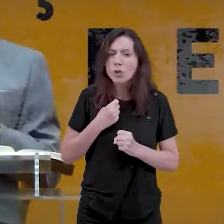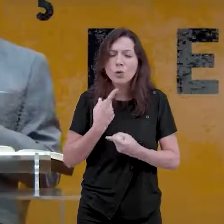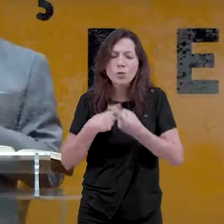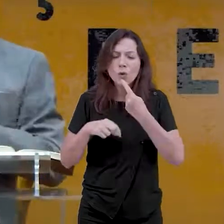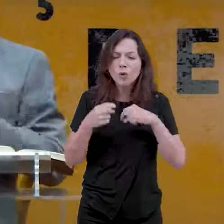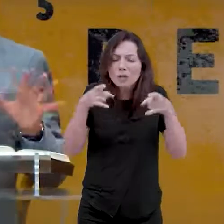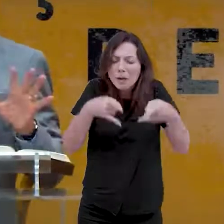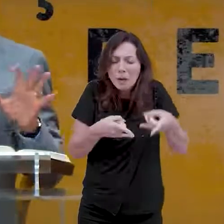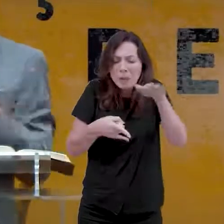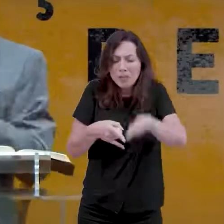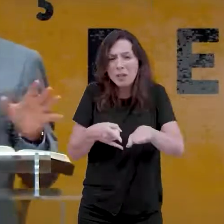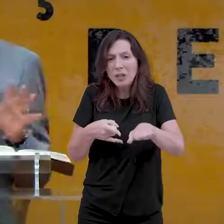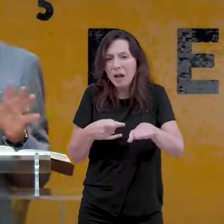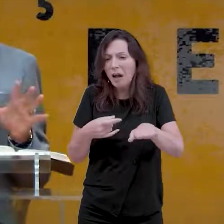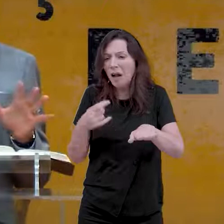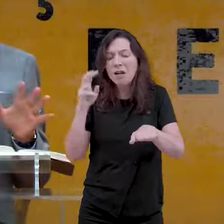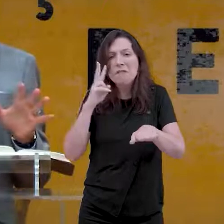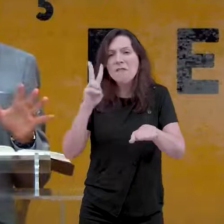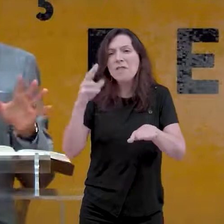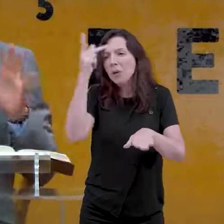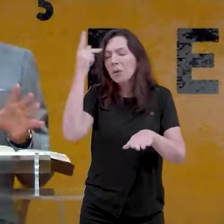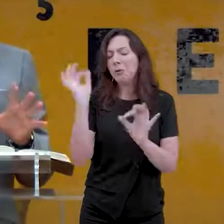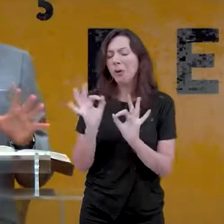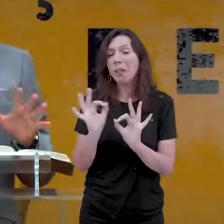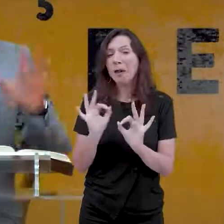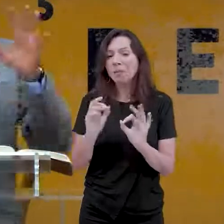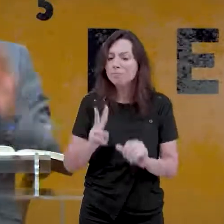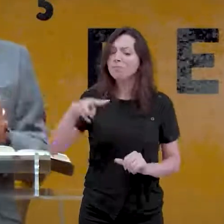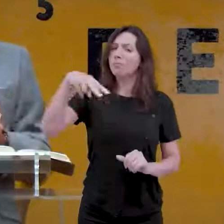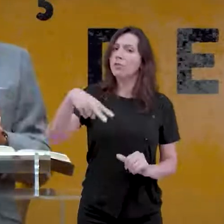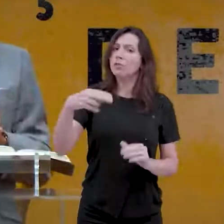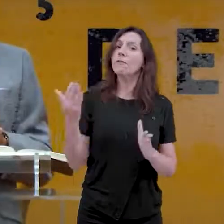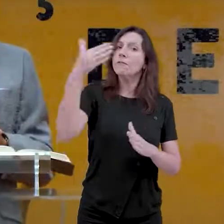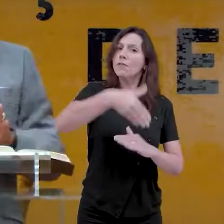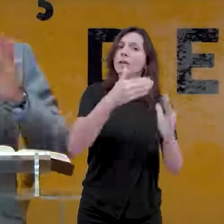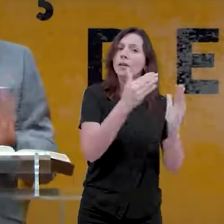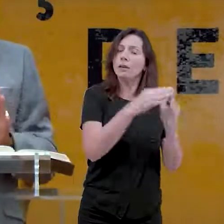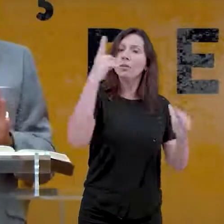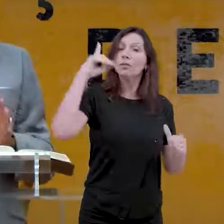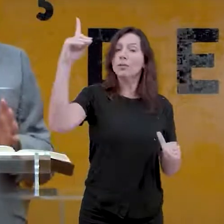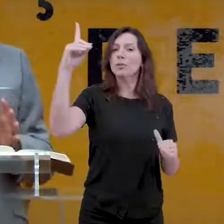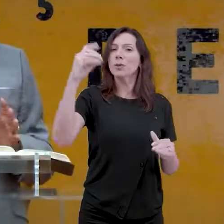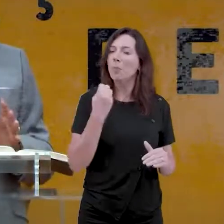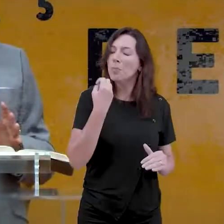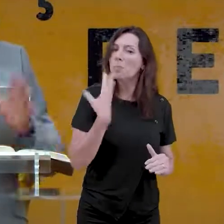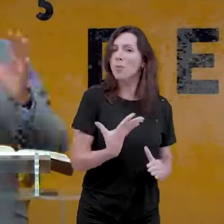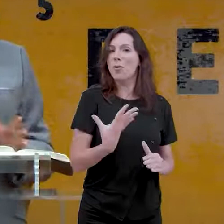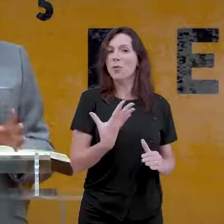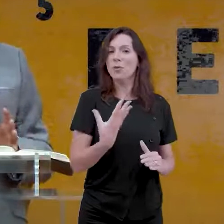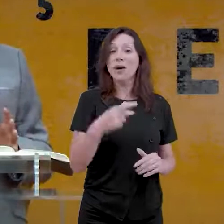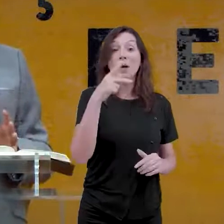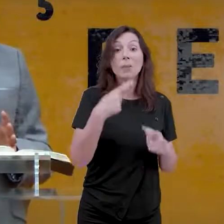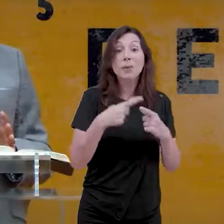na cama, sem falar com ninguém, sem ver ninguém, levante-se, venha, vale a pena.